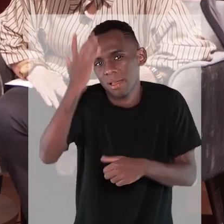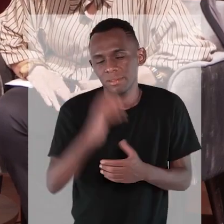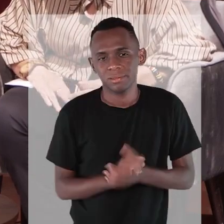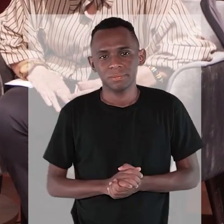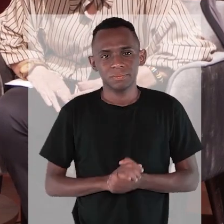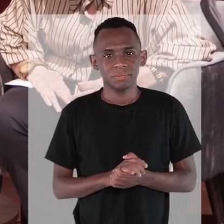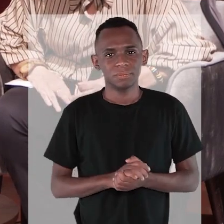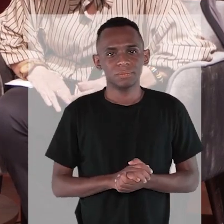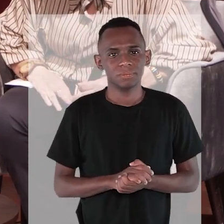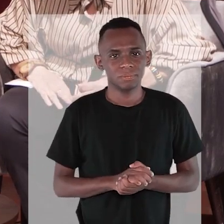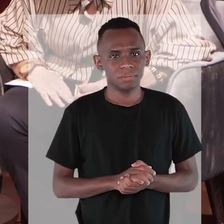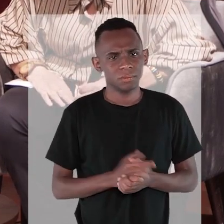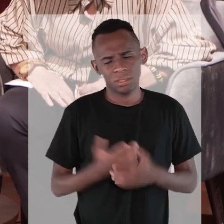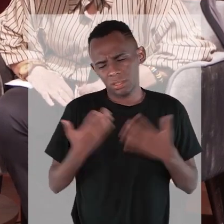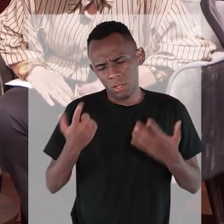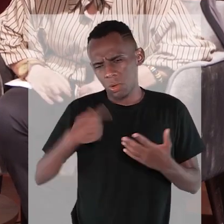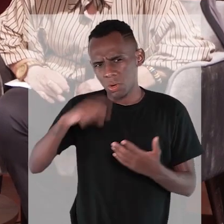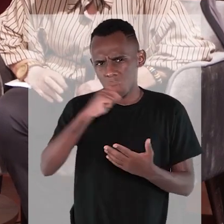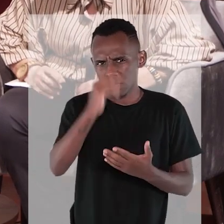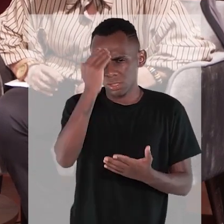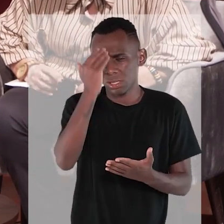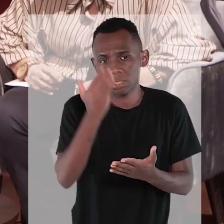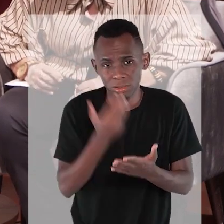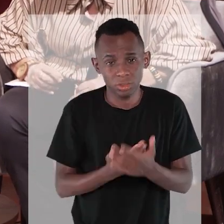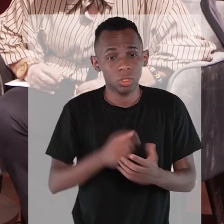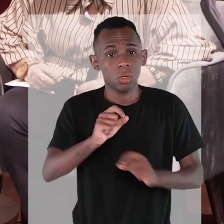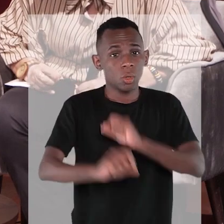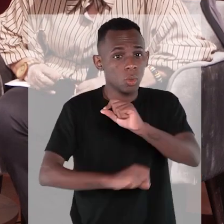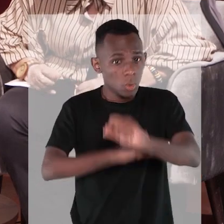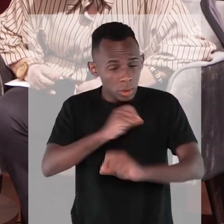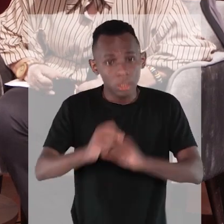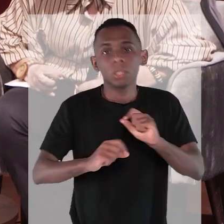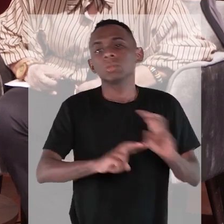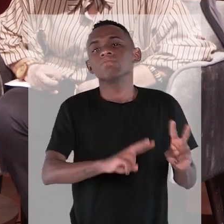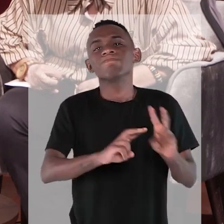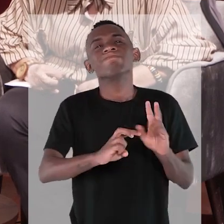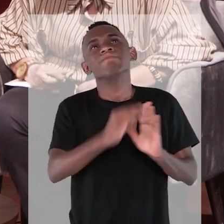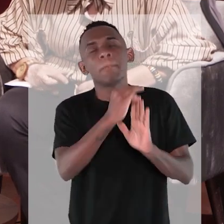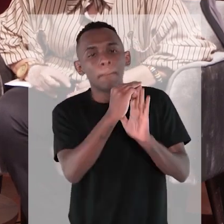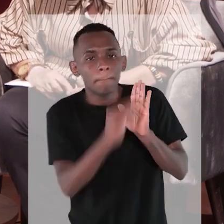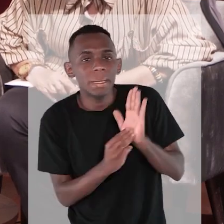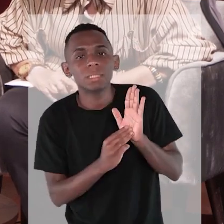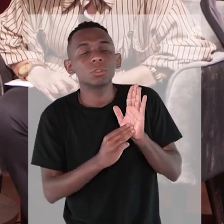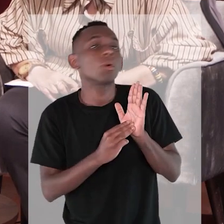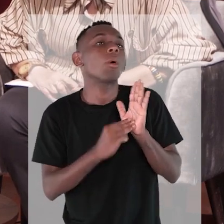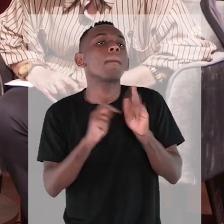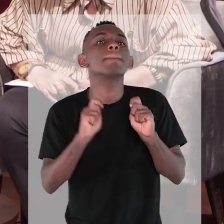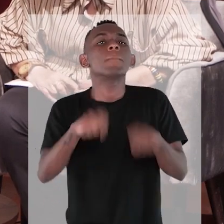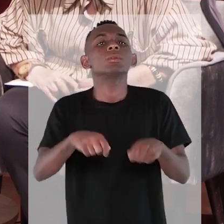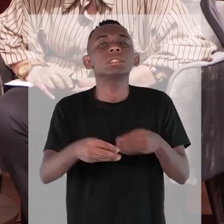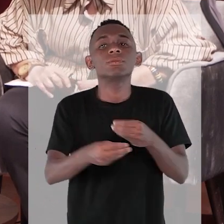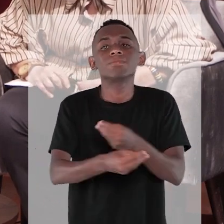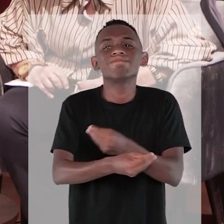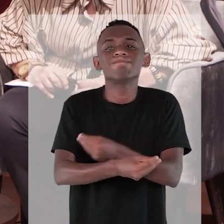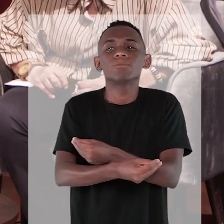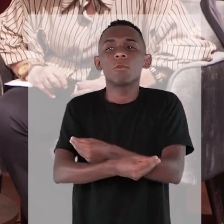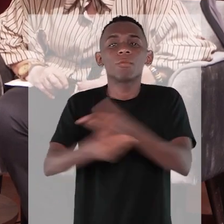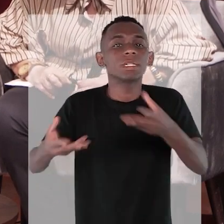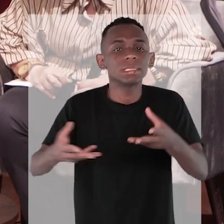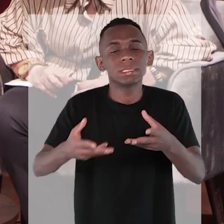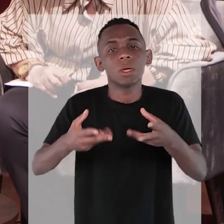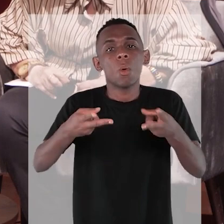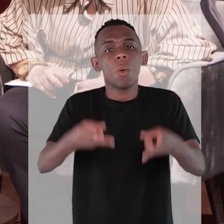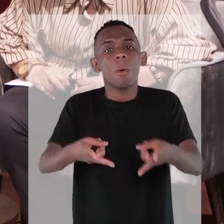essa pretensão, nem acreditamos que, de um ponto de vista metodológico, seja possível oferecer uma espécie de visão de